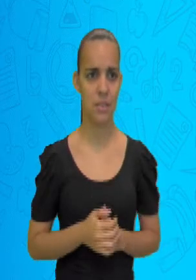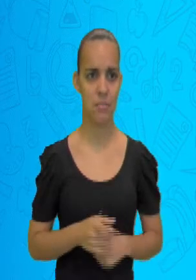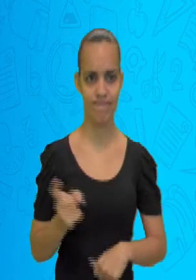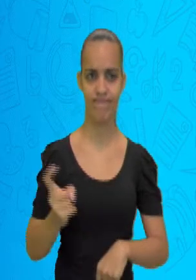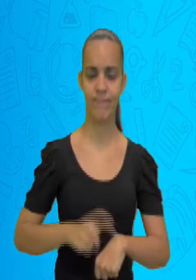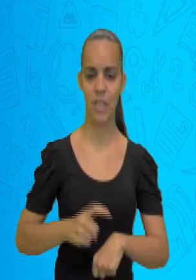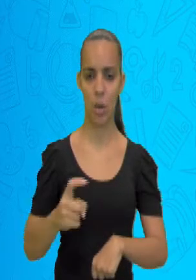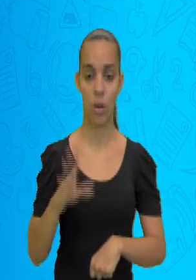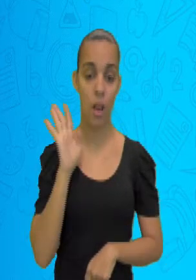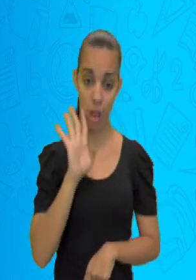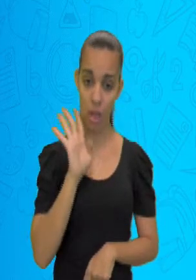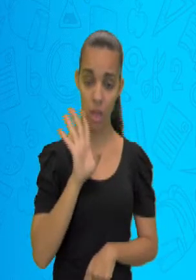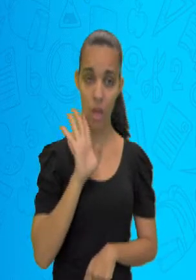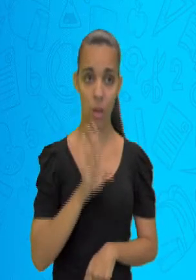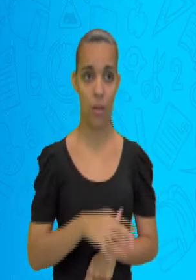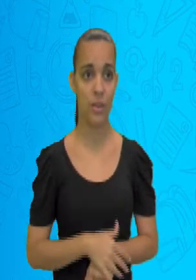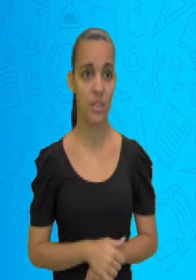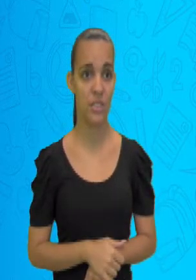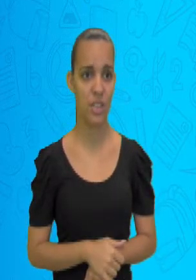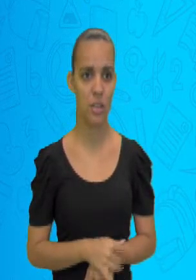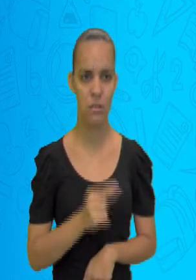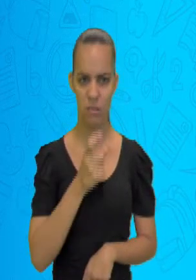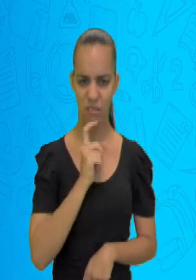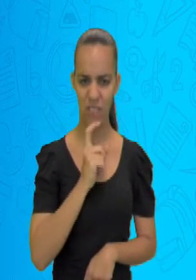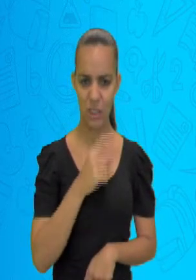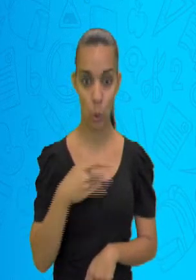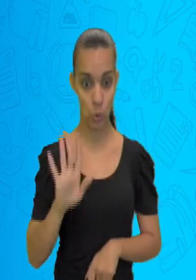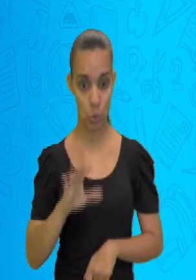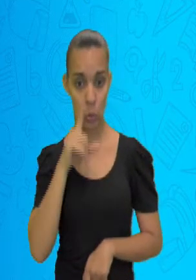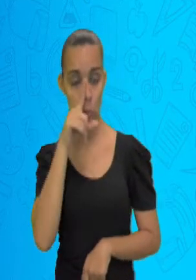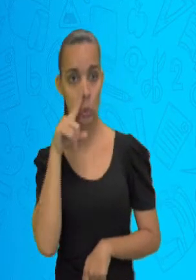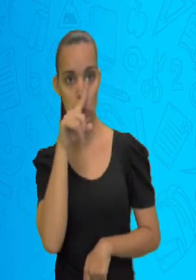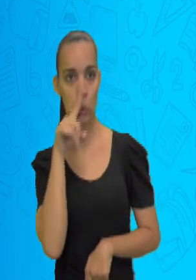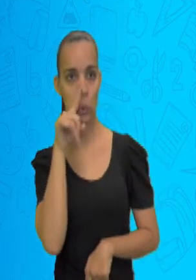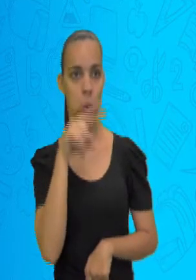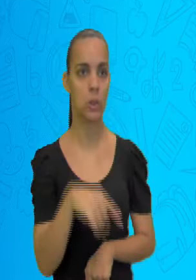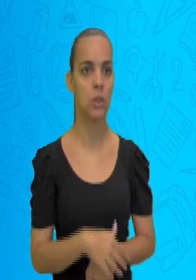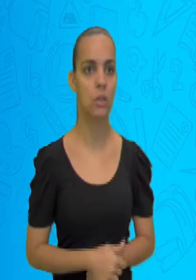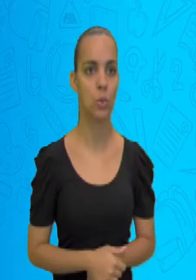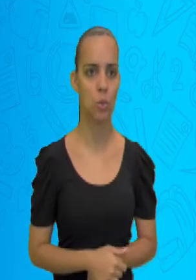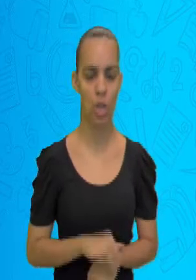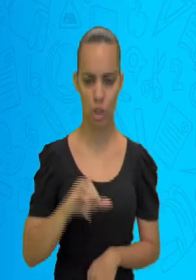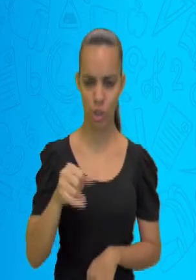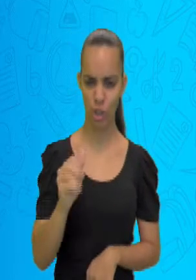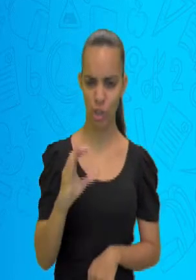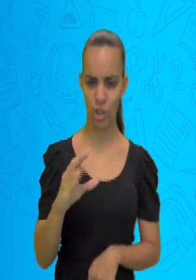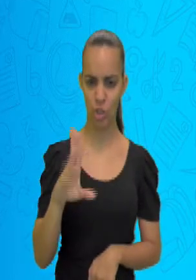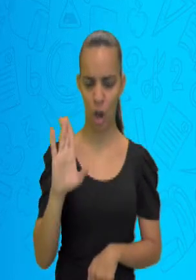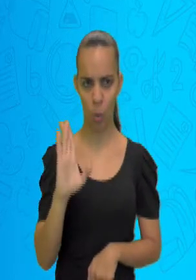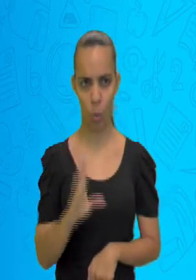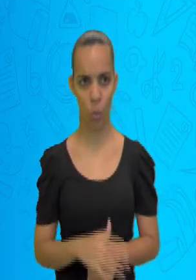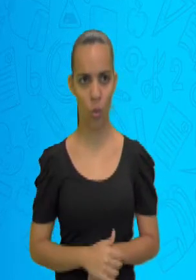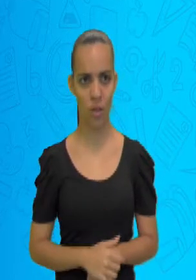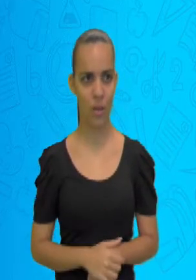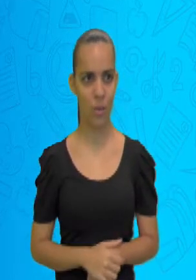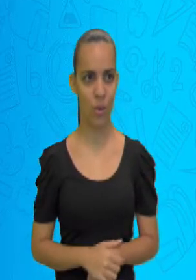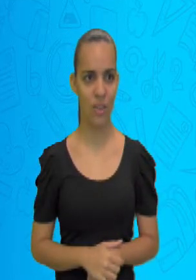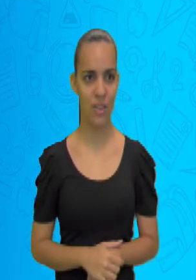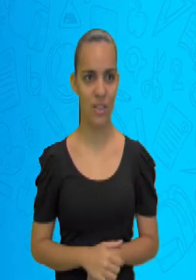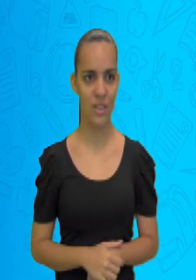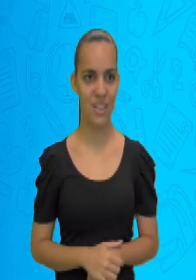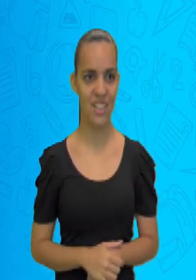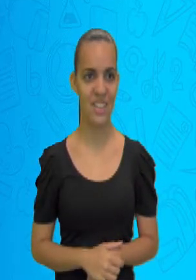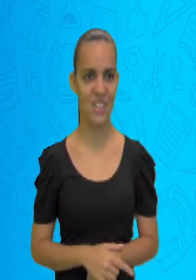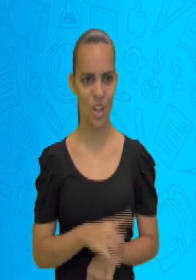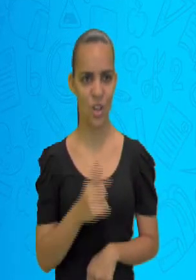hora, legal. É fria, é perigoso. Jacu. Nossa, você é muito jacu, viu,